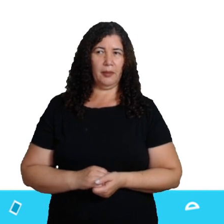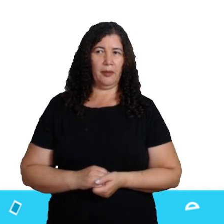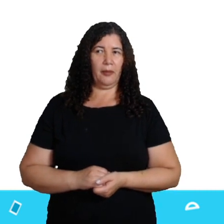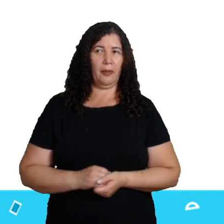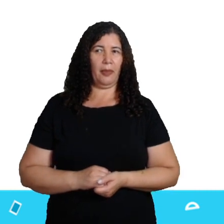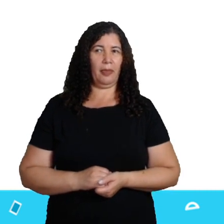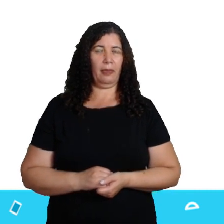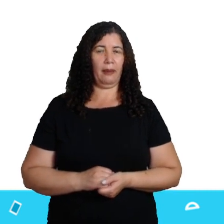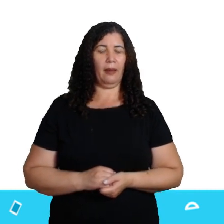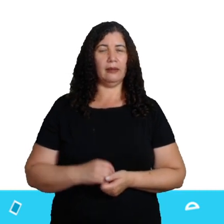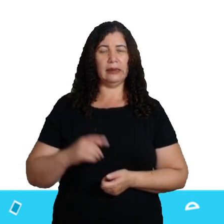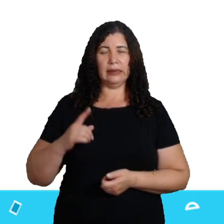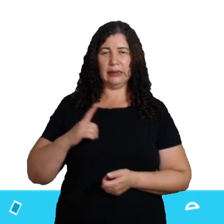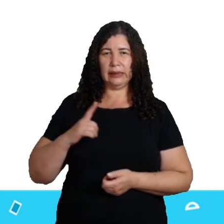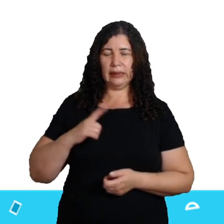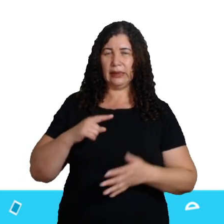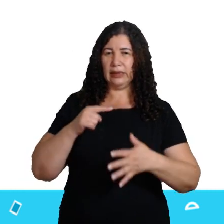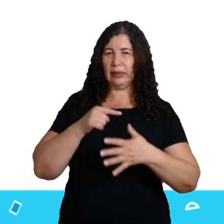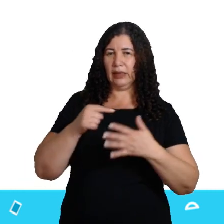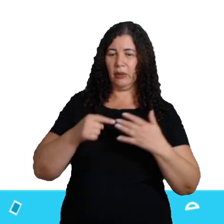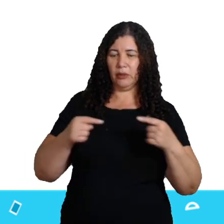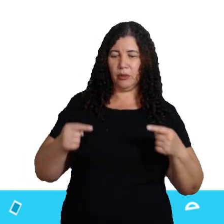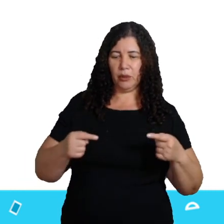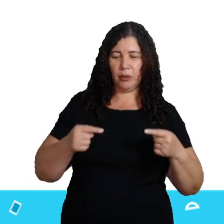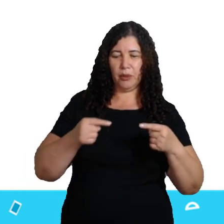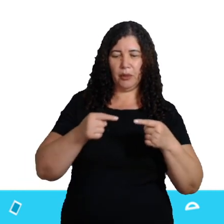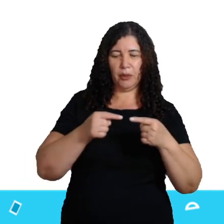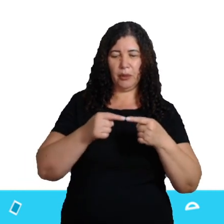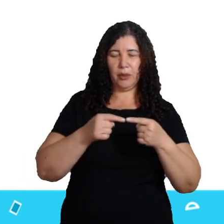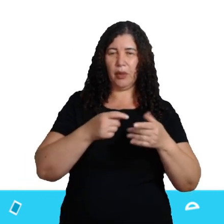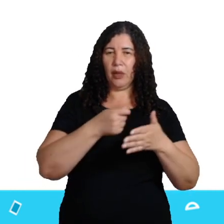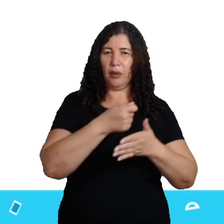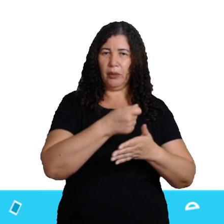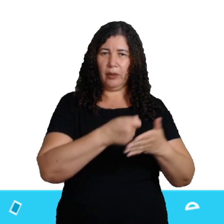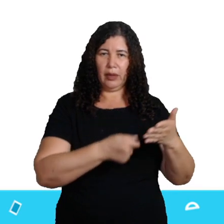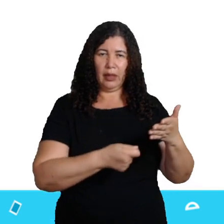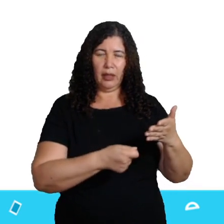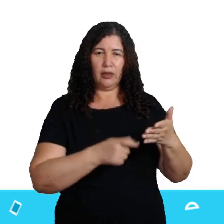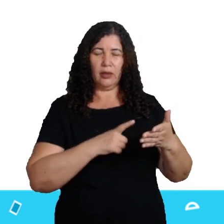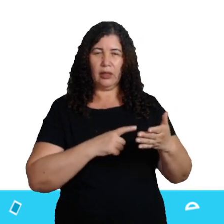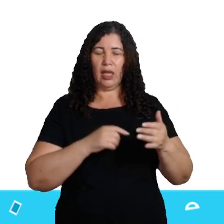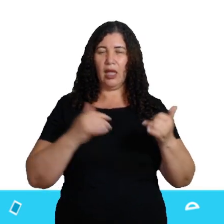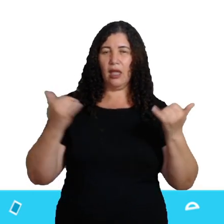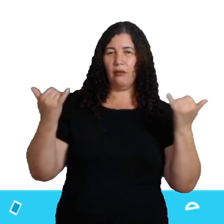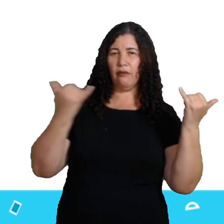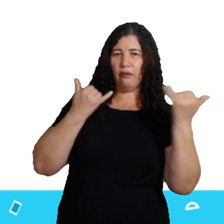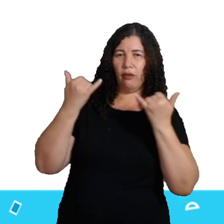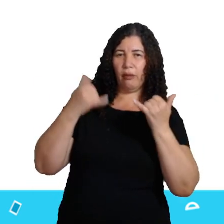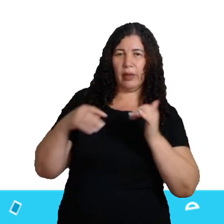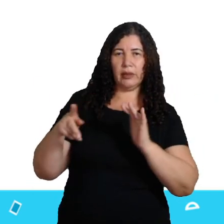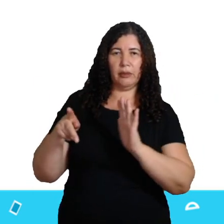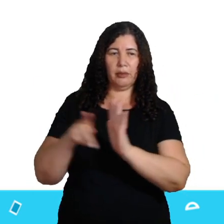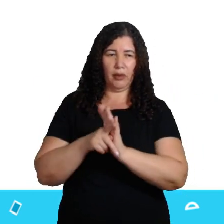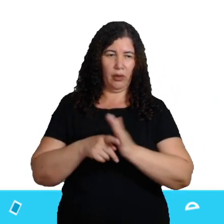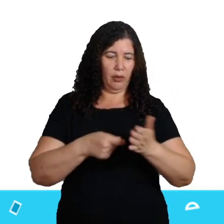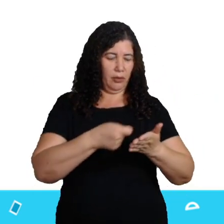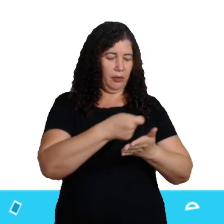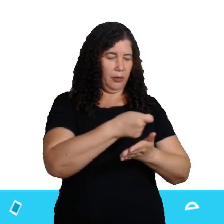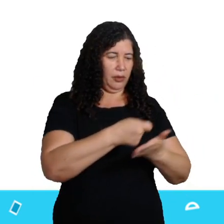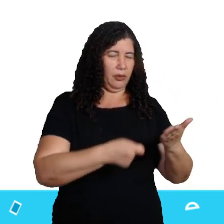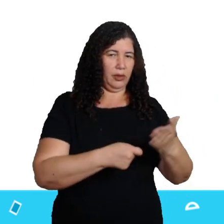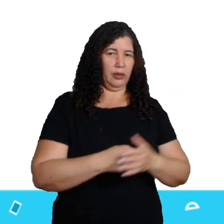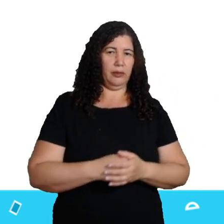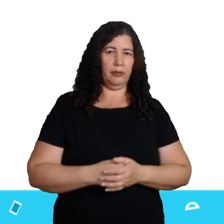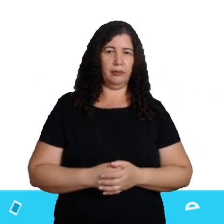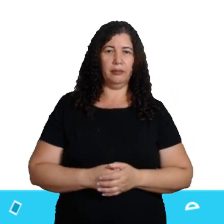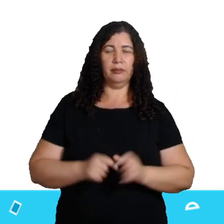Há elementos de coesão textual que retomam informações do texto. Nos